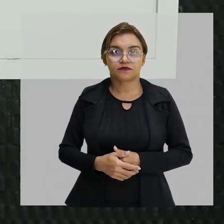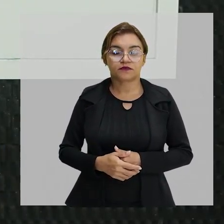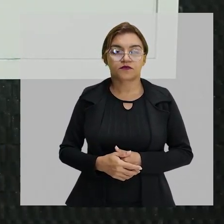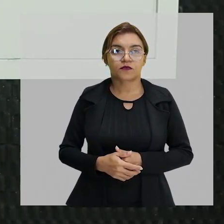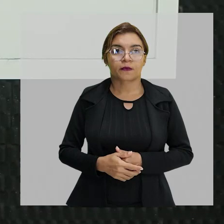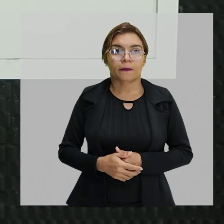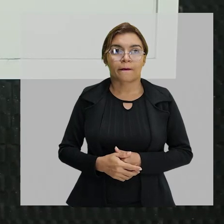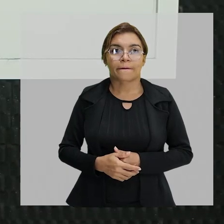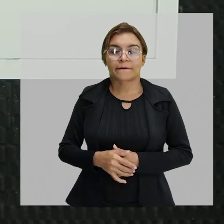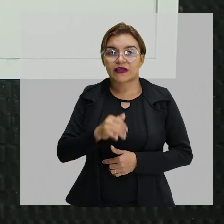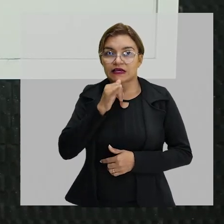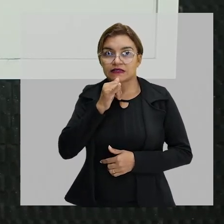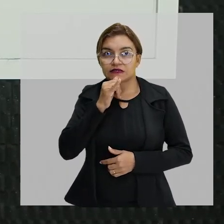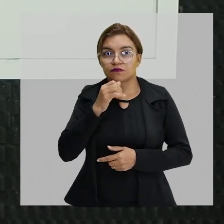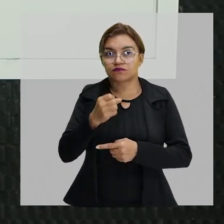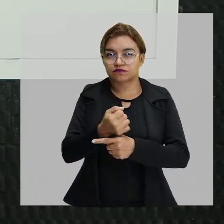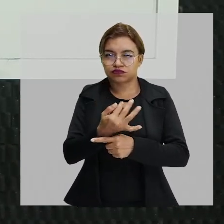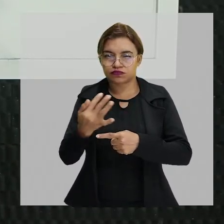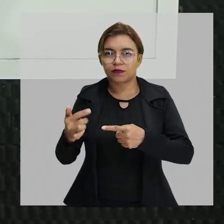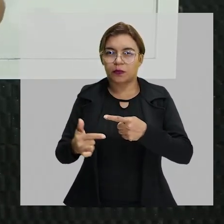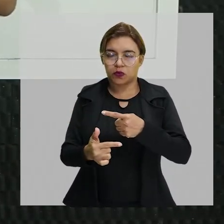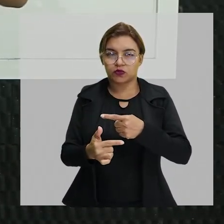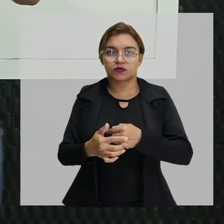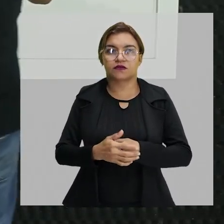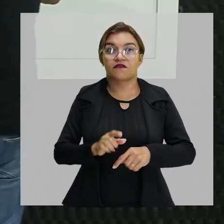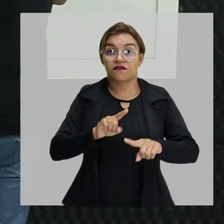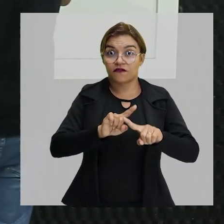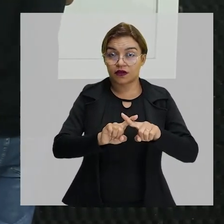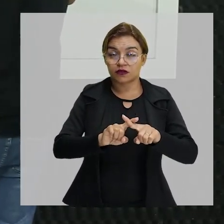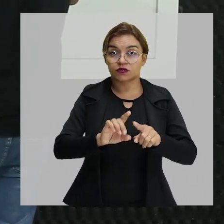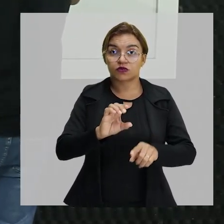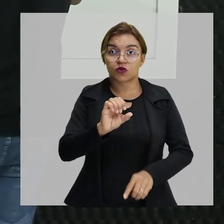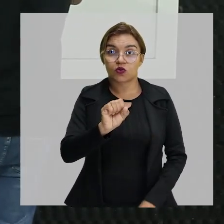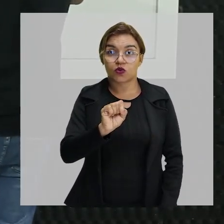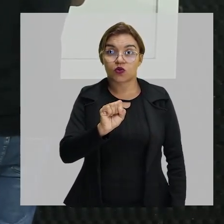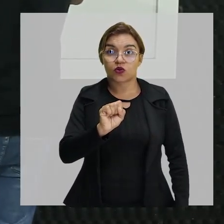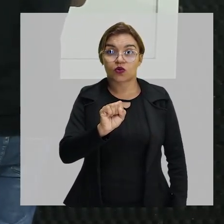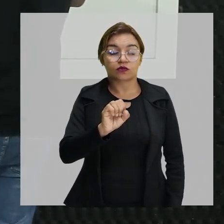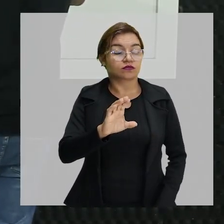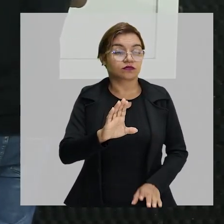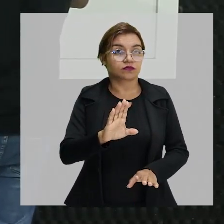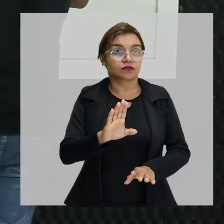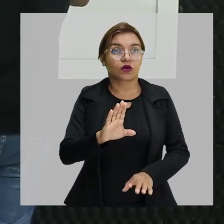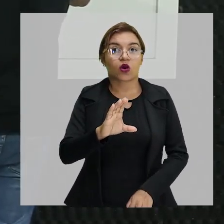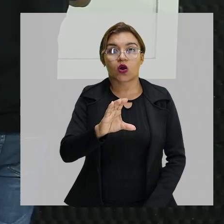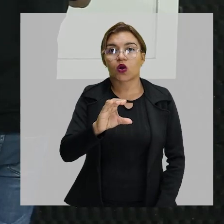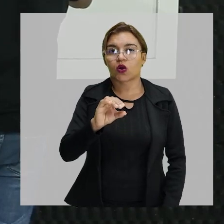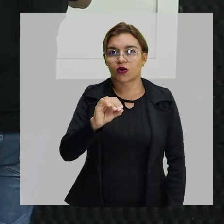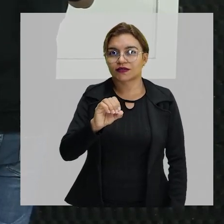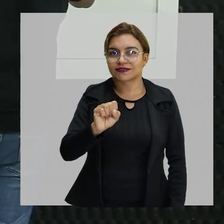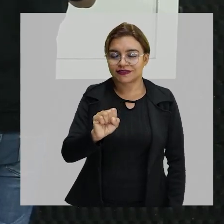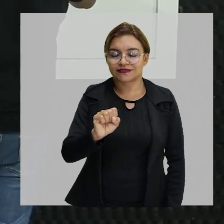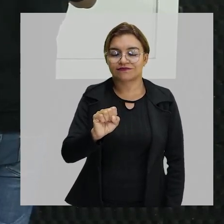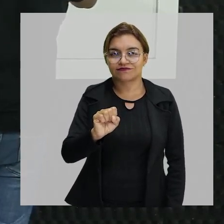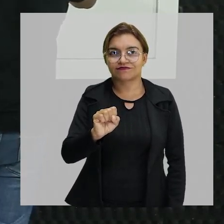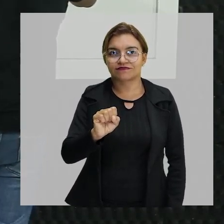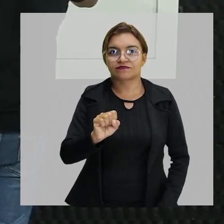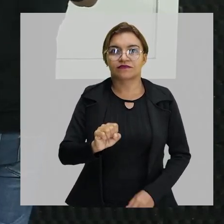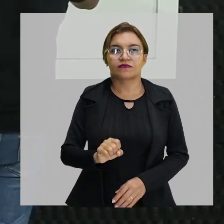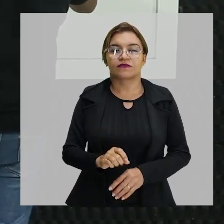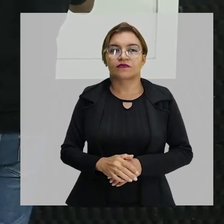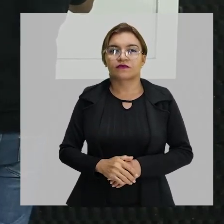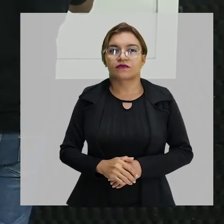o cosseno da diferença, né? Vezes o cosseno de 3x